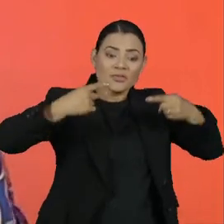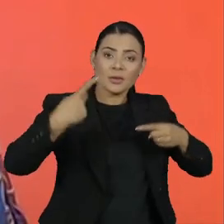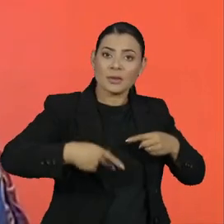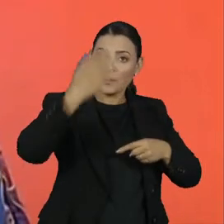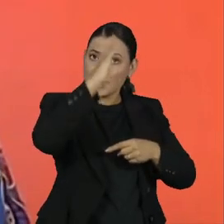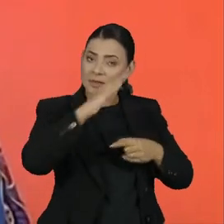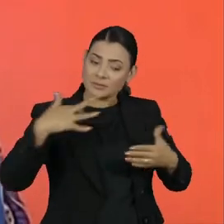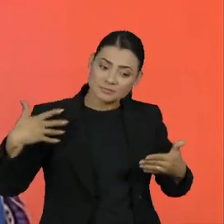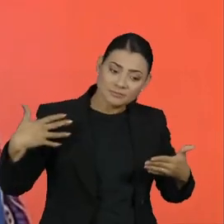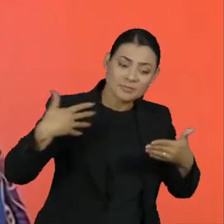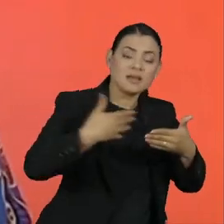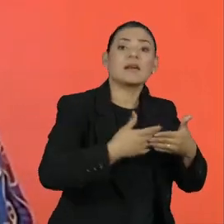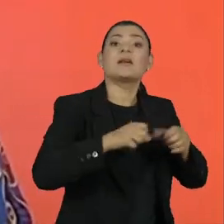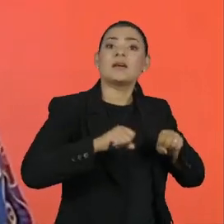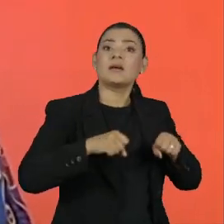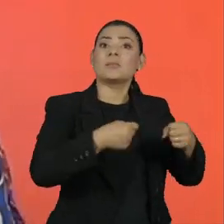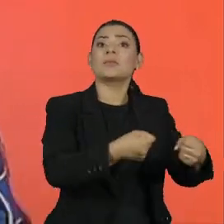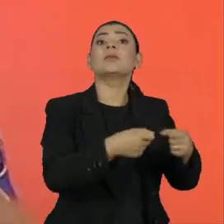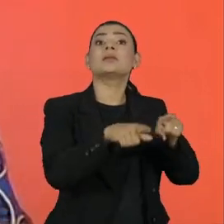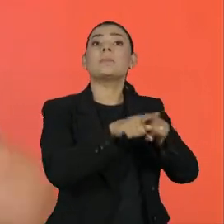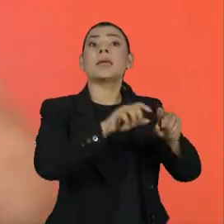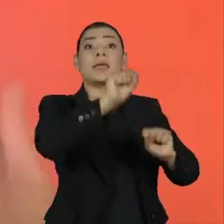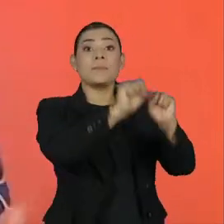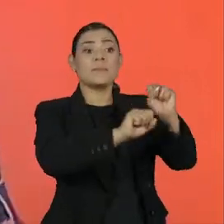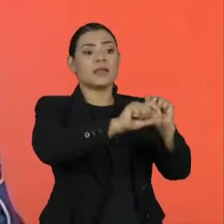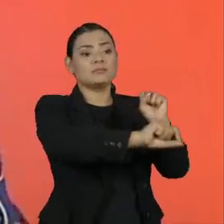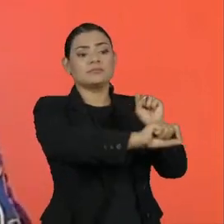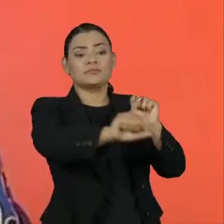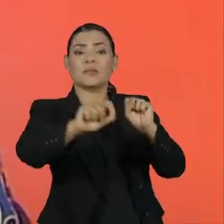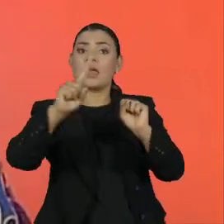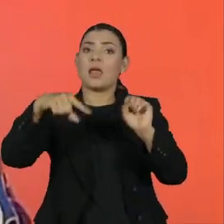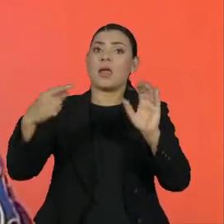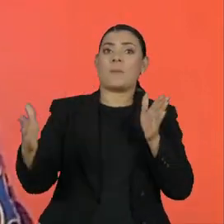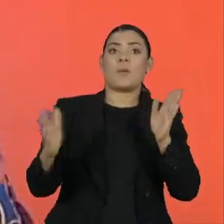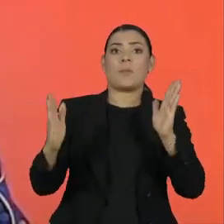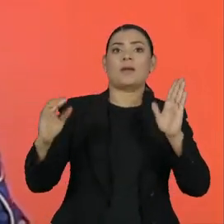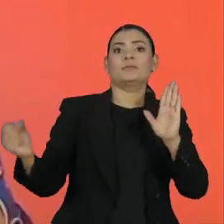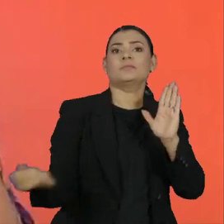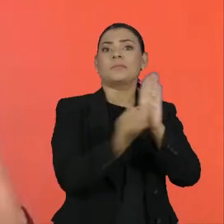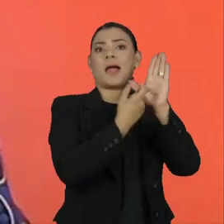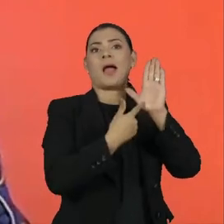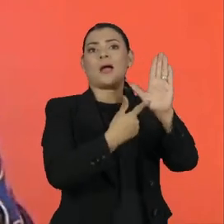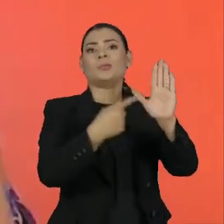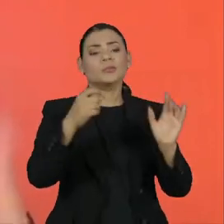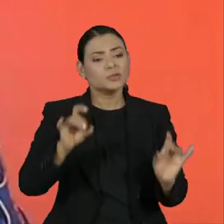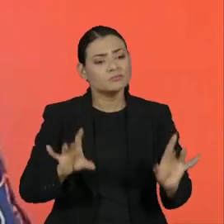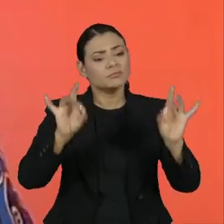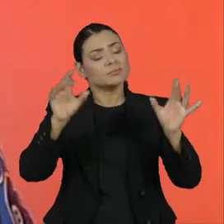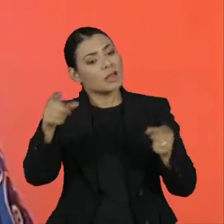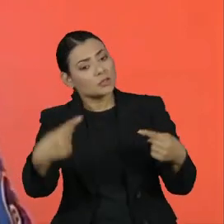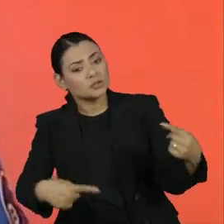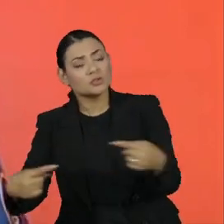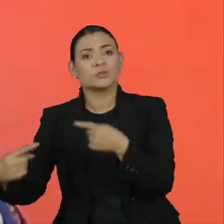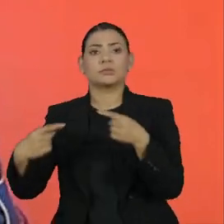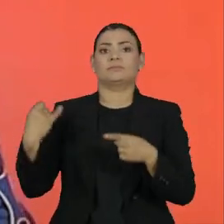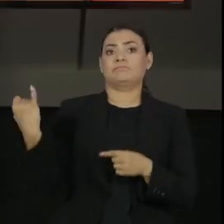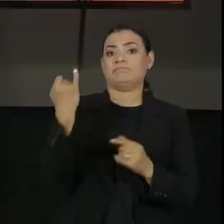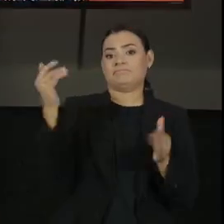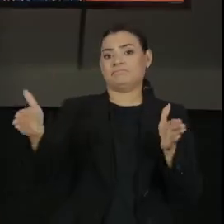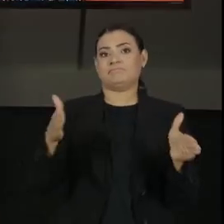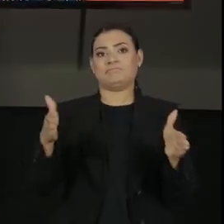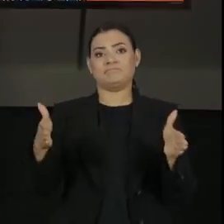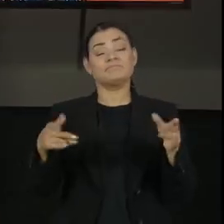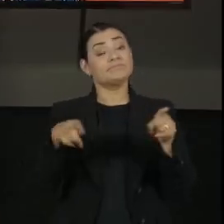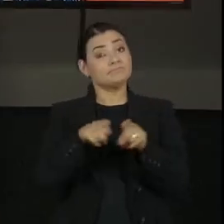os desafios das grandes empresas. É um momento simbólico, um momento de discussão, de conversa muito importante